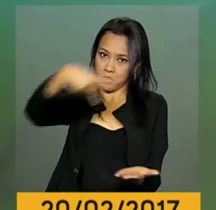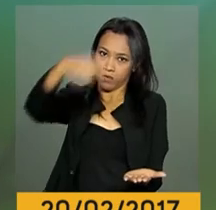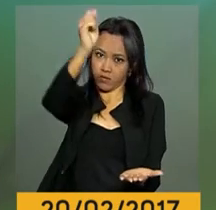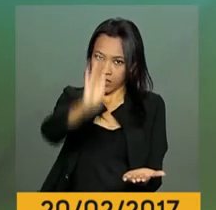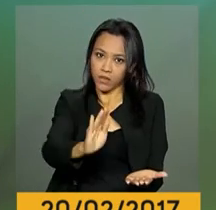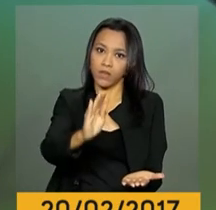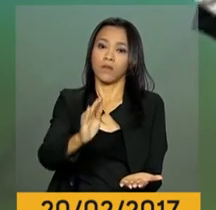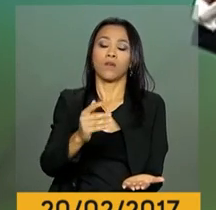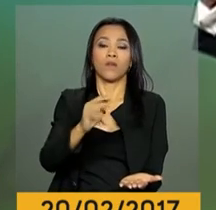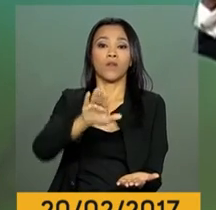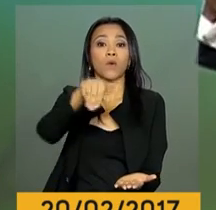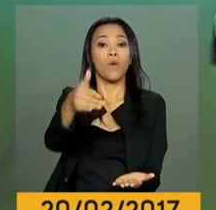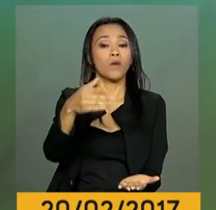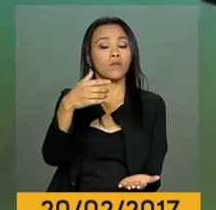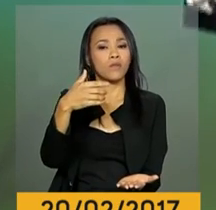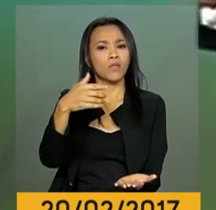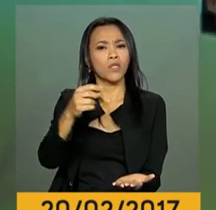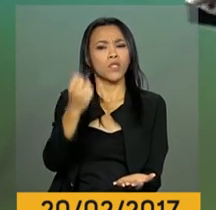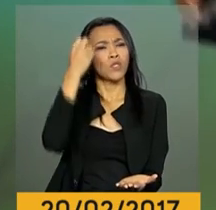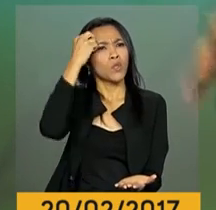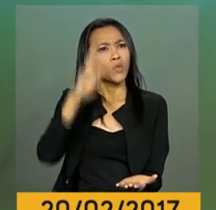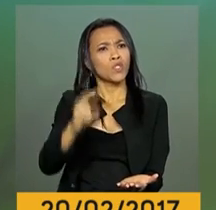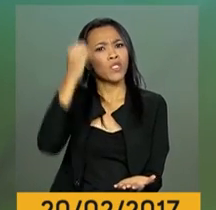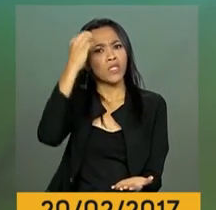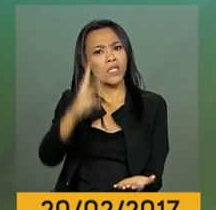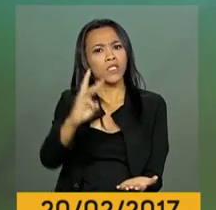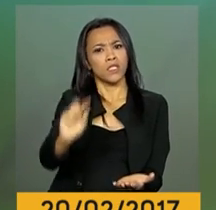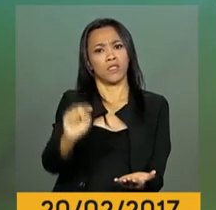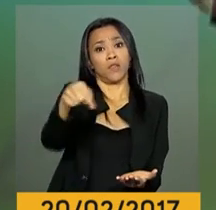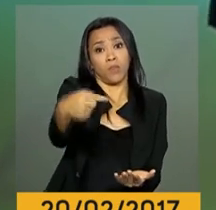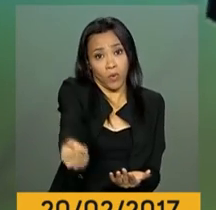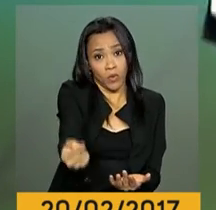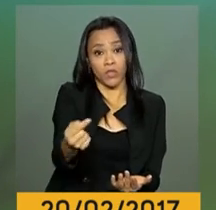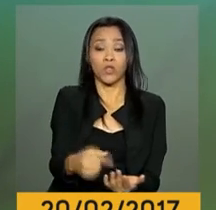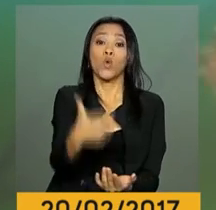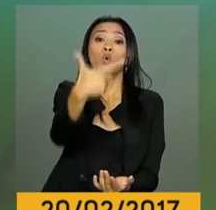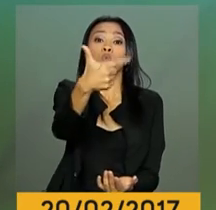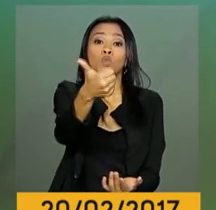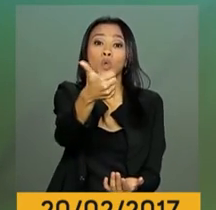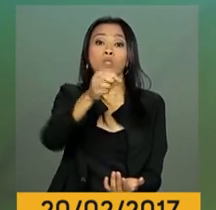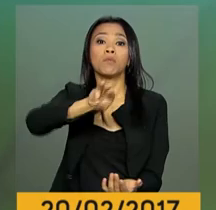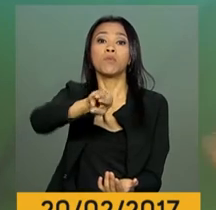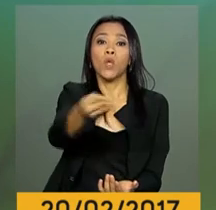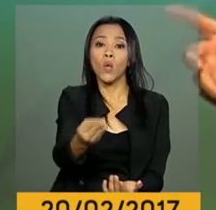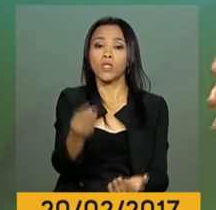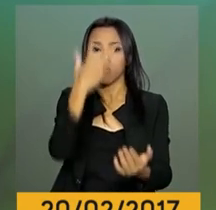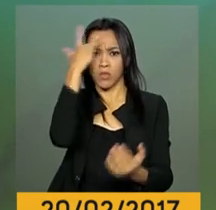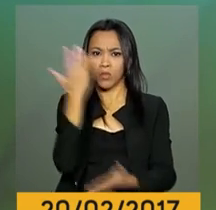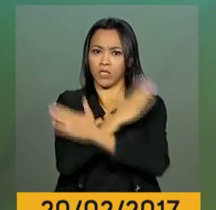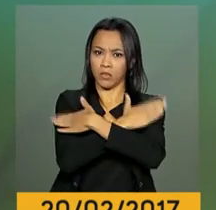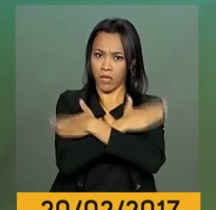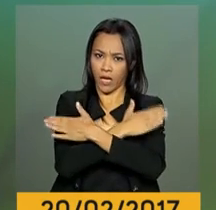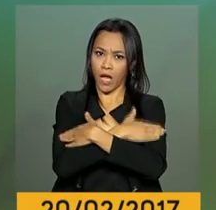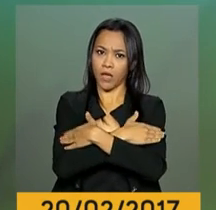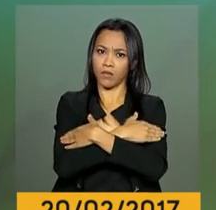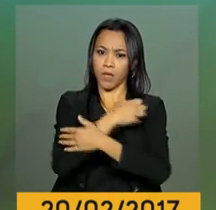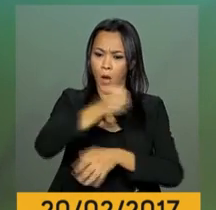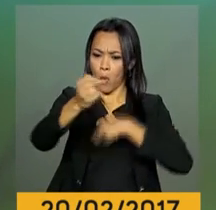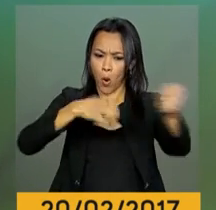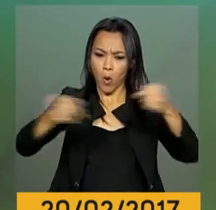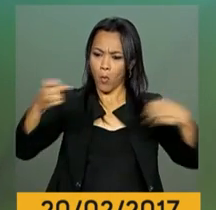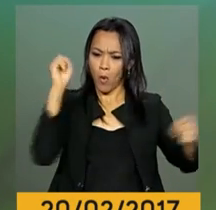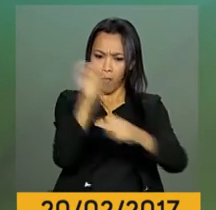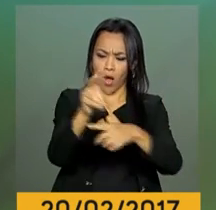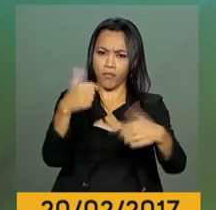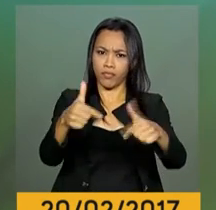que, assumindo o governo, dois dias depois, três dias depois, os 12 milhões de desempregados estariam empregados, o que é